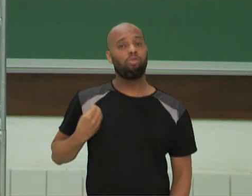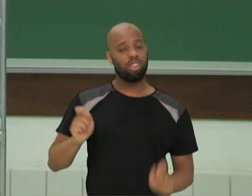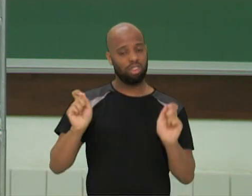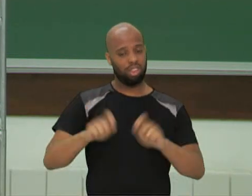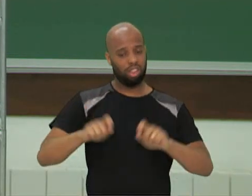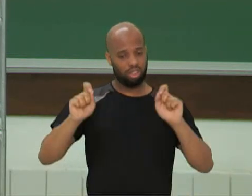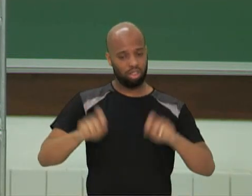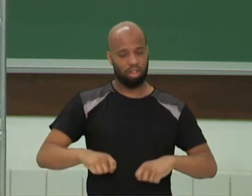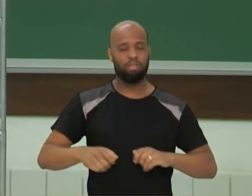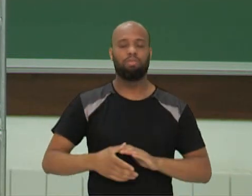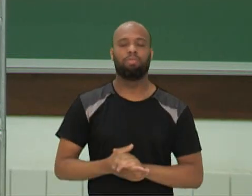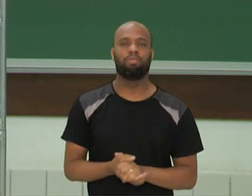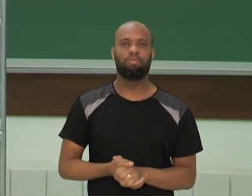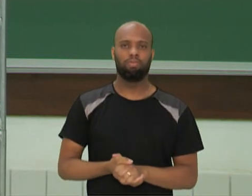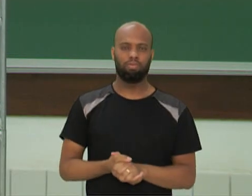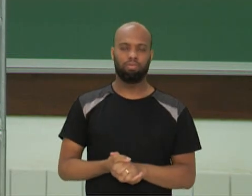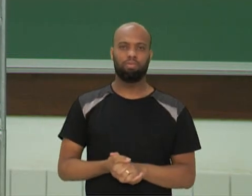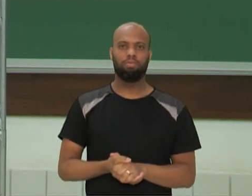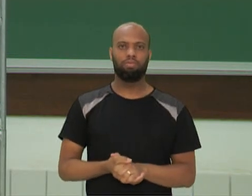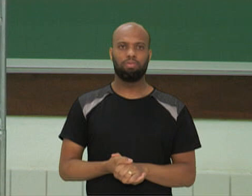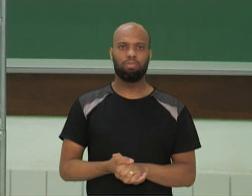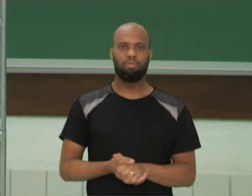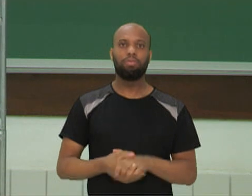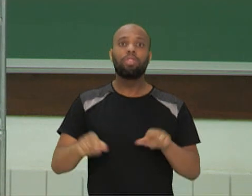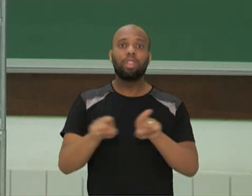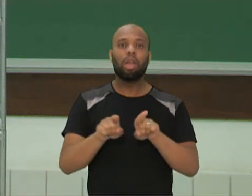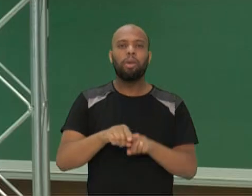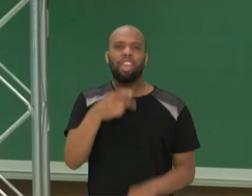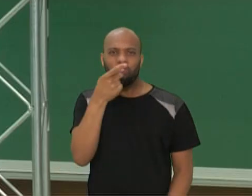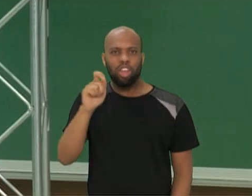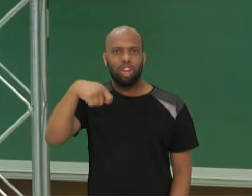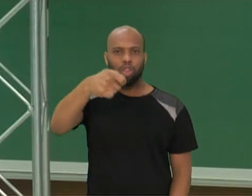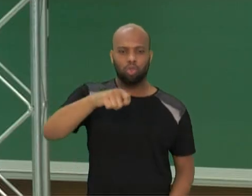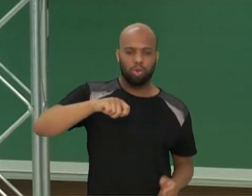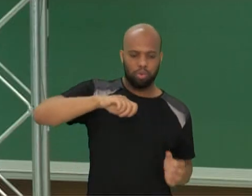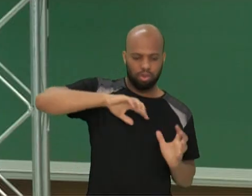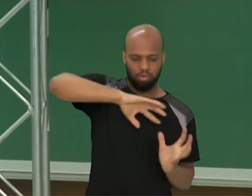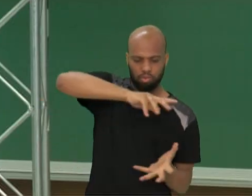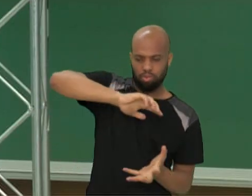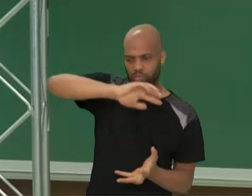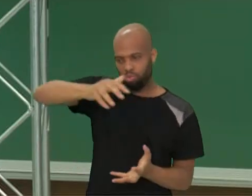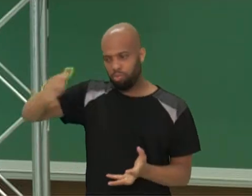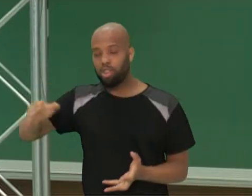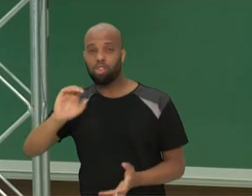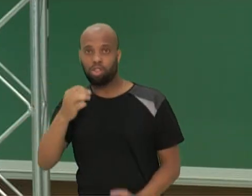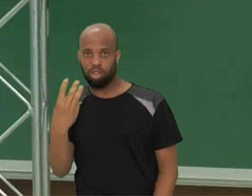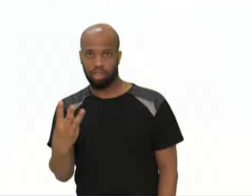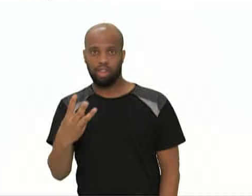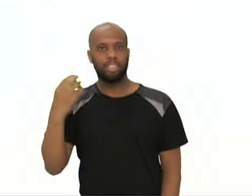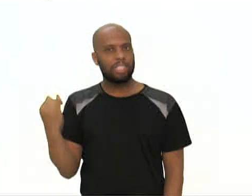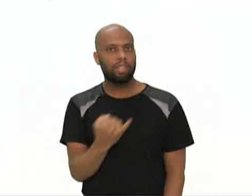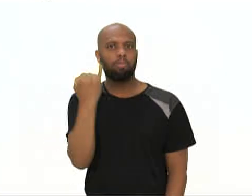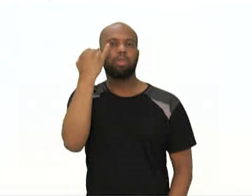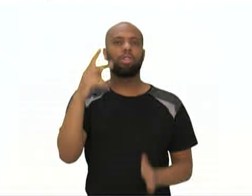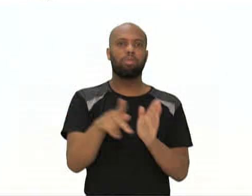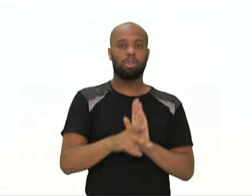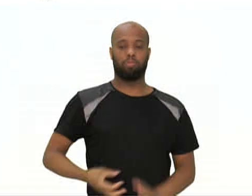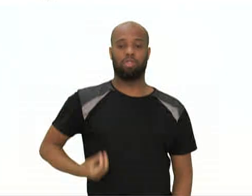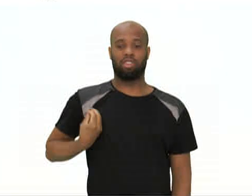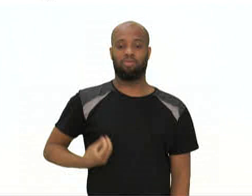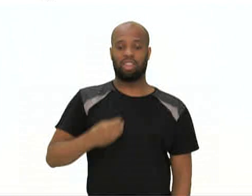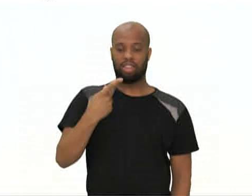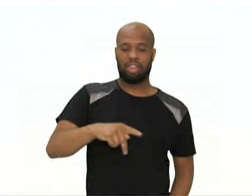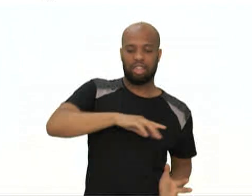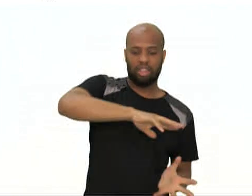condições de vida que nós conhecemos. E quando a gente fala da camada de ozônio, ela é essencial para a vida na Terra, pois protege todos